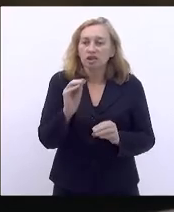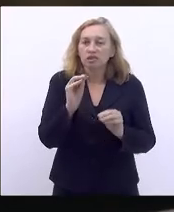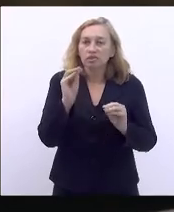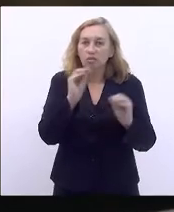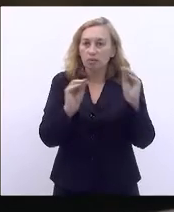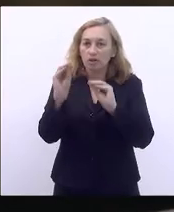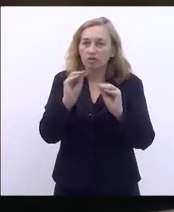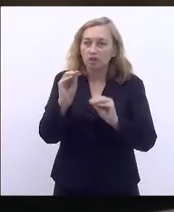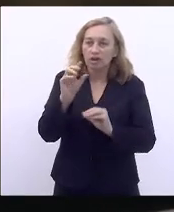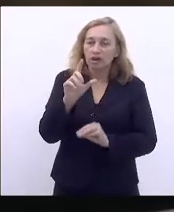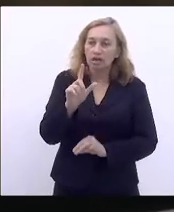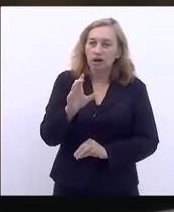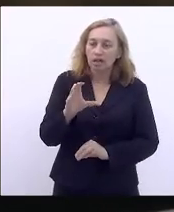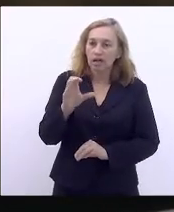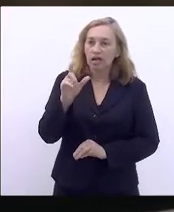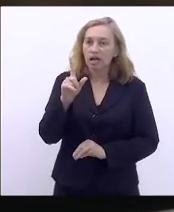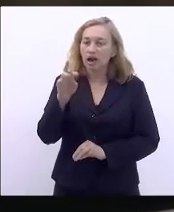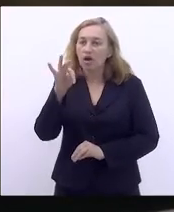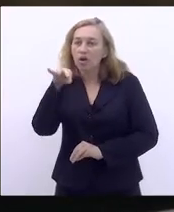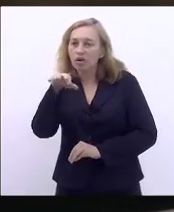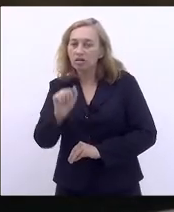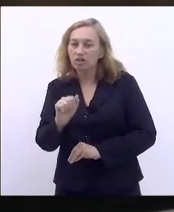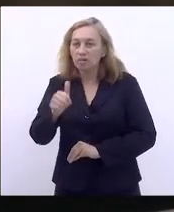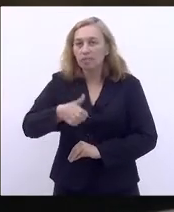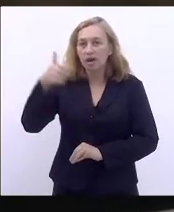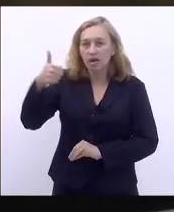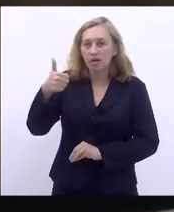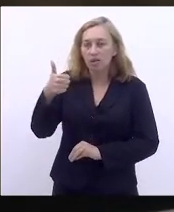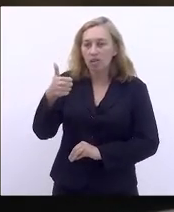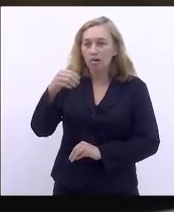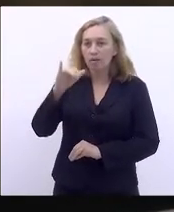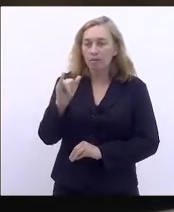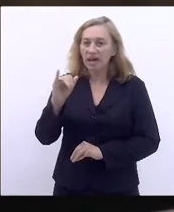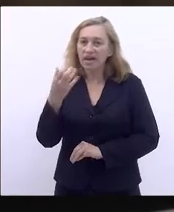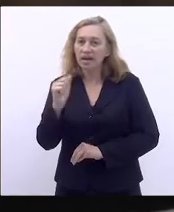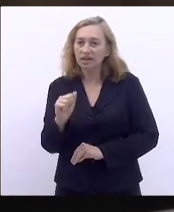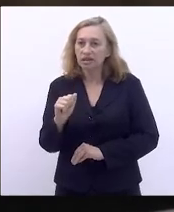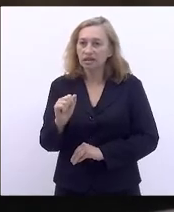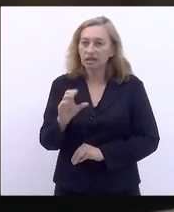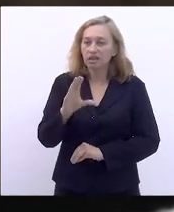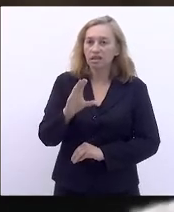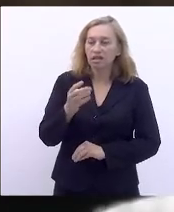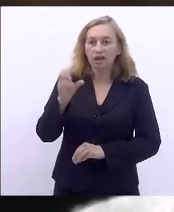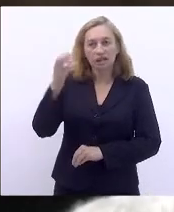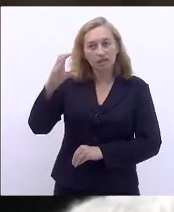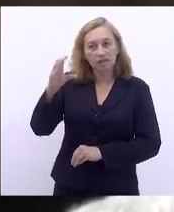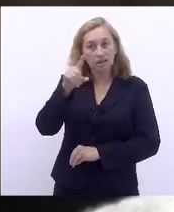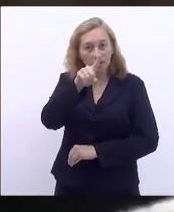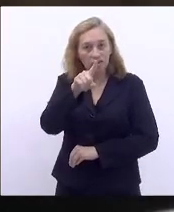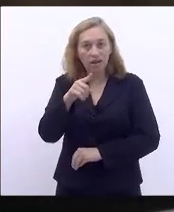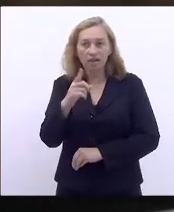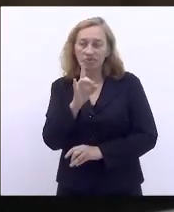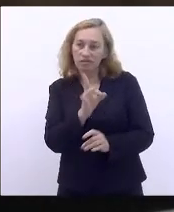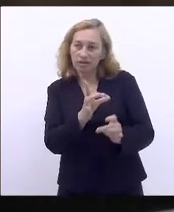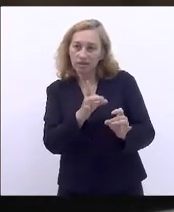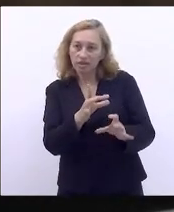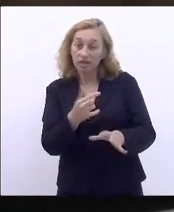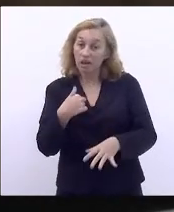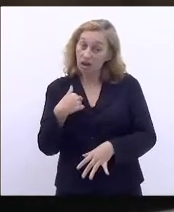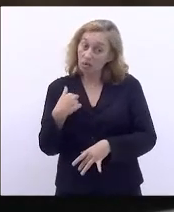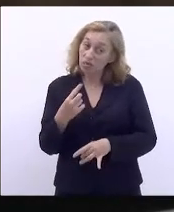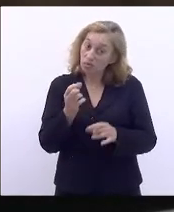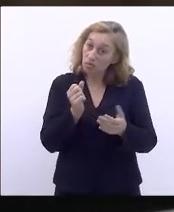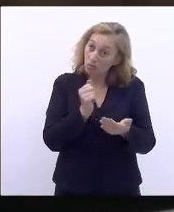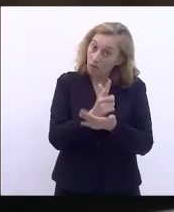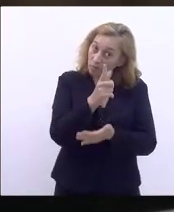Fonseca, a melhor baiana de Acarajé do Rio de Janeiro, que fica ali no campo de São Bento, em Niterói. Um beijo para Cláudia. Eu sou freguês,